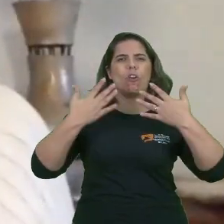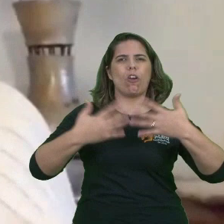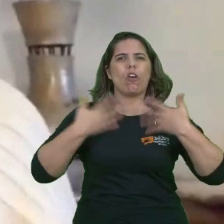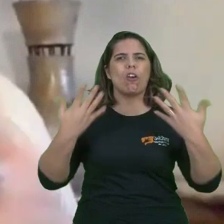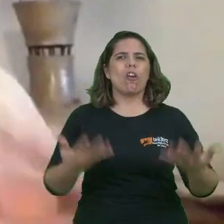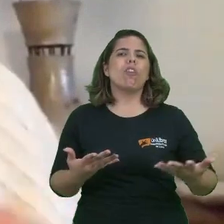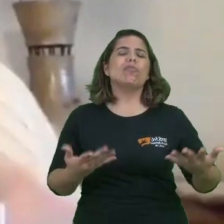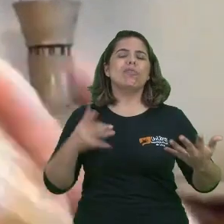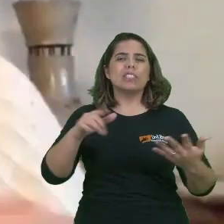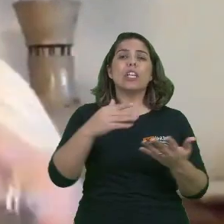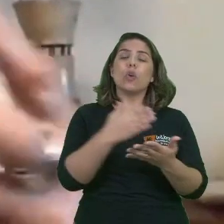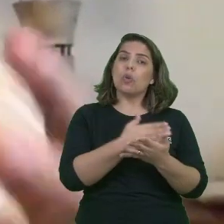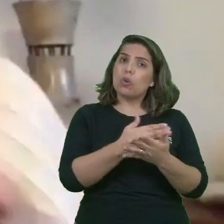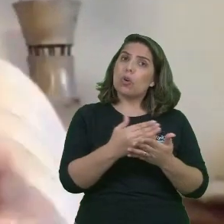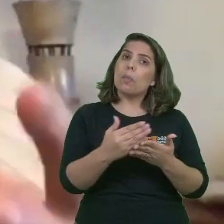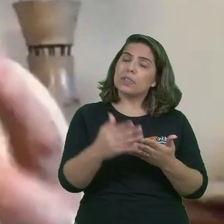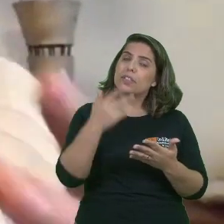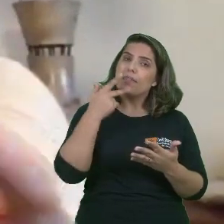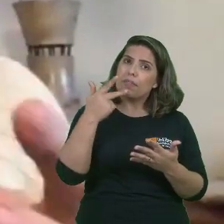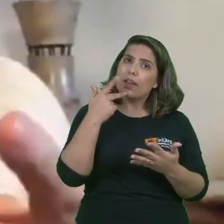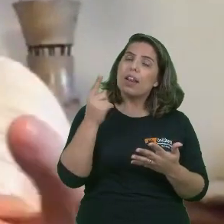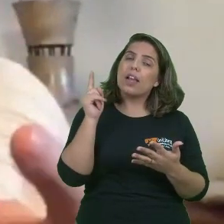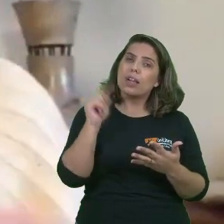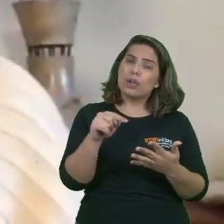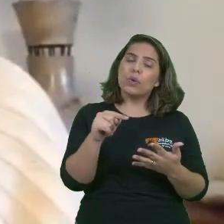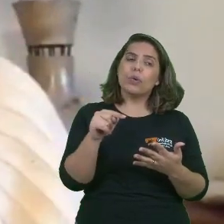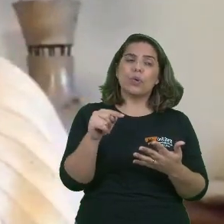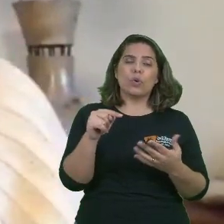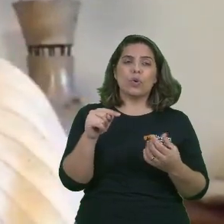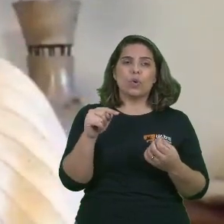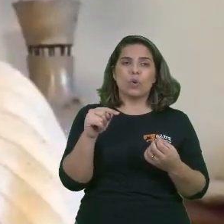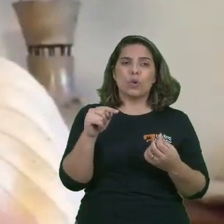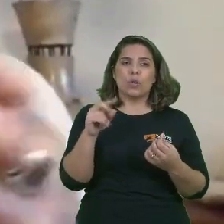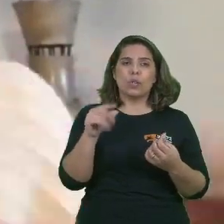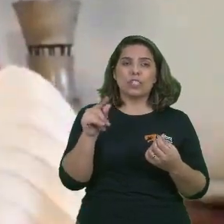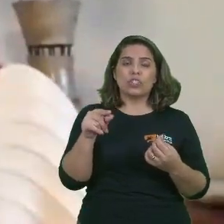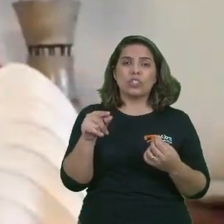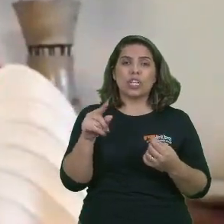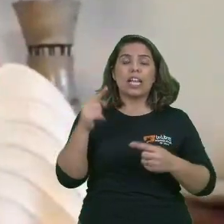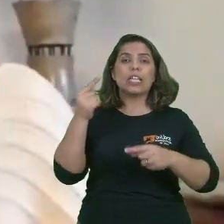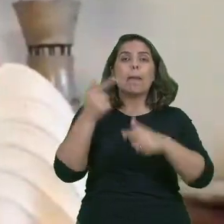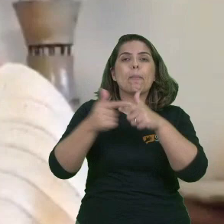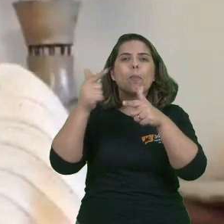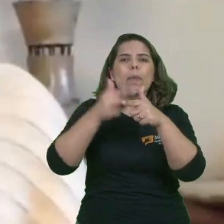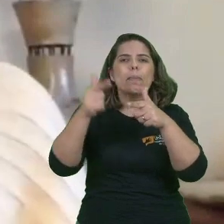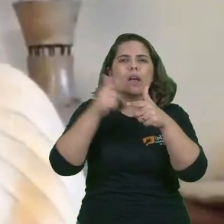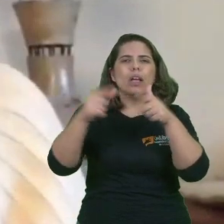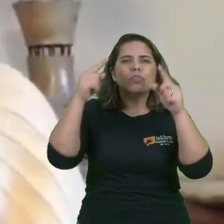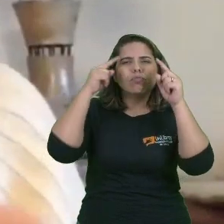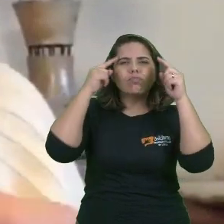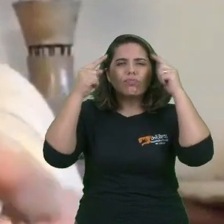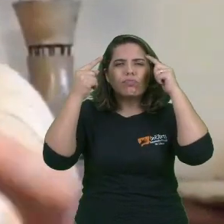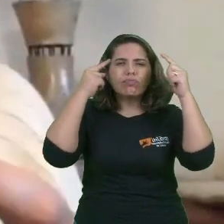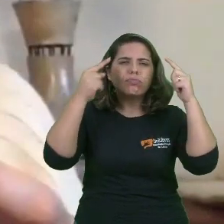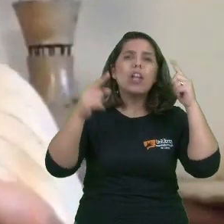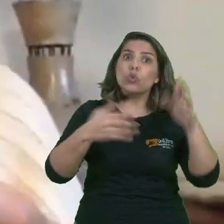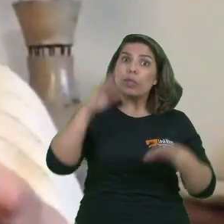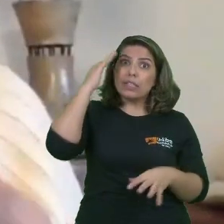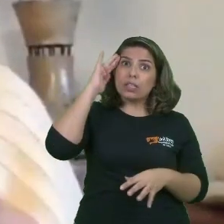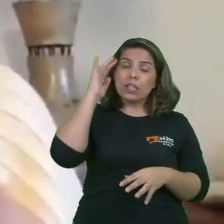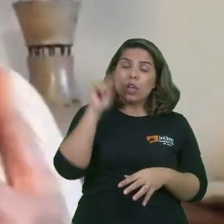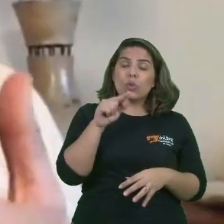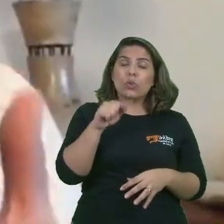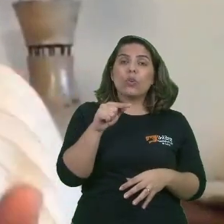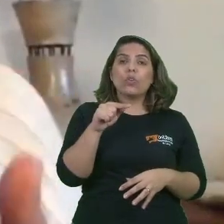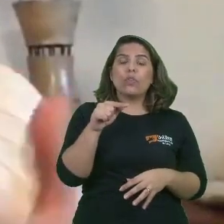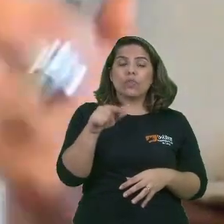você começou começa a mencionar a questão de da problematização É eu tô entendendo